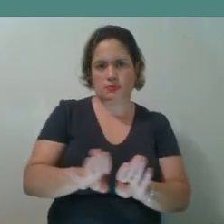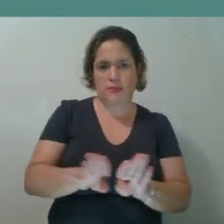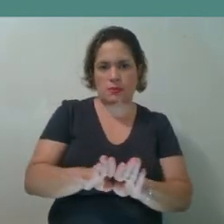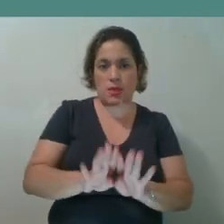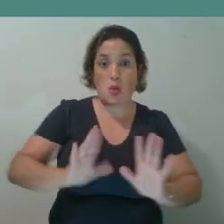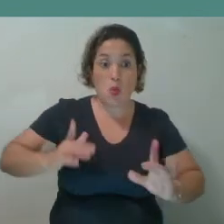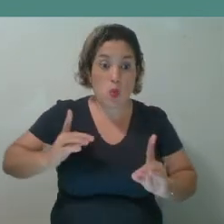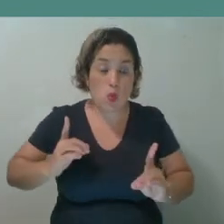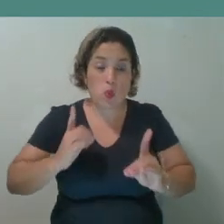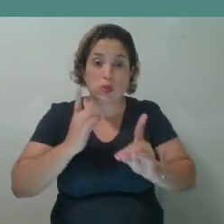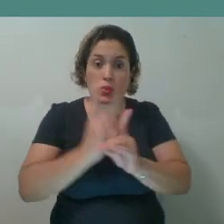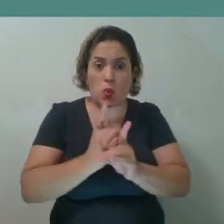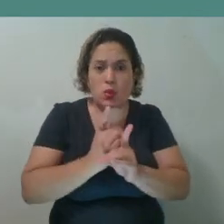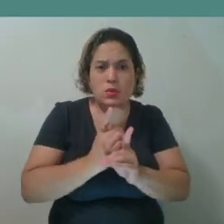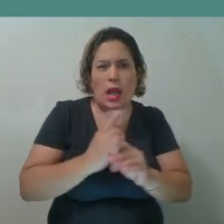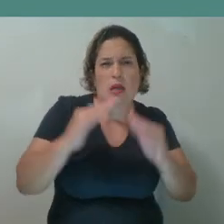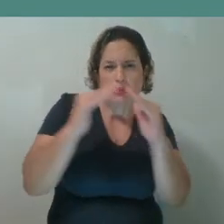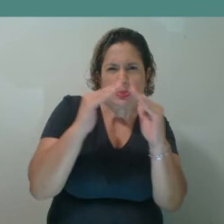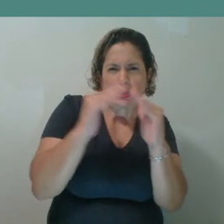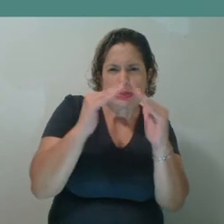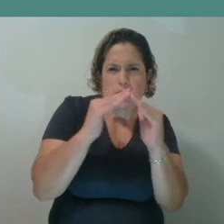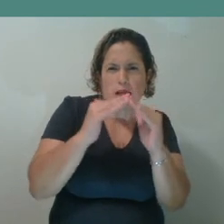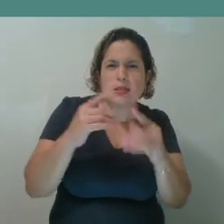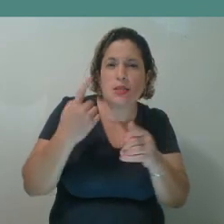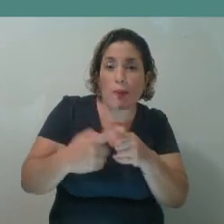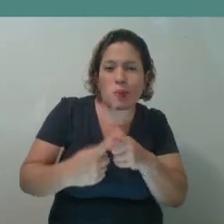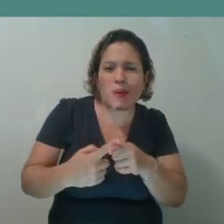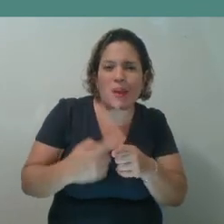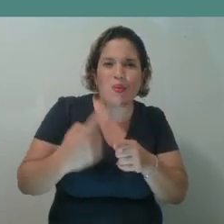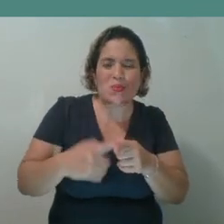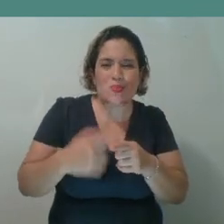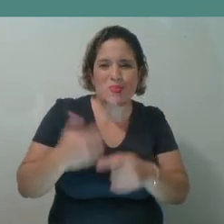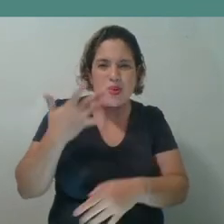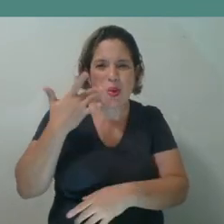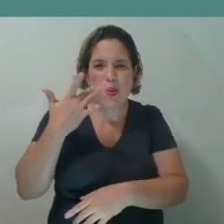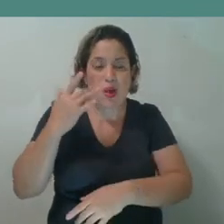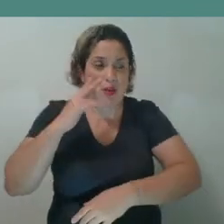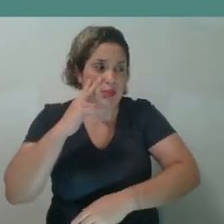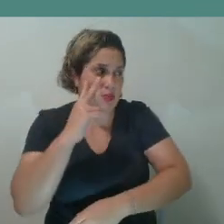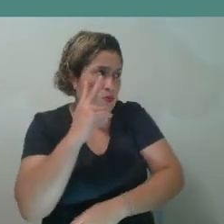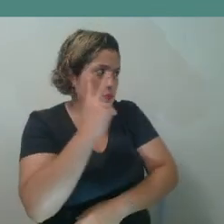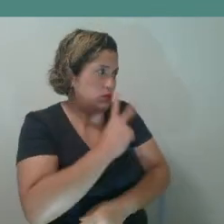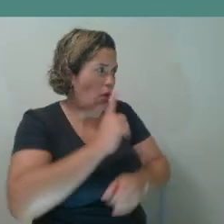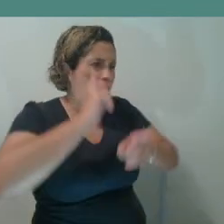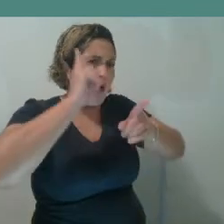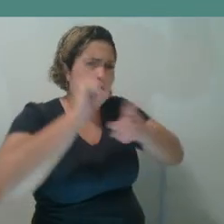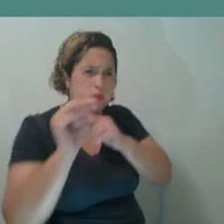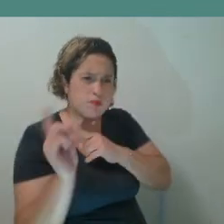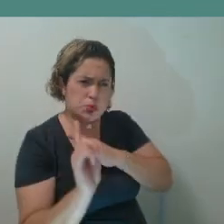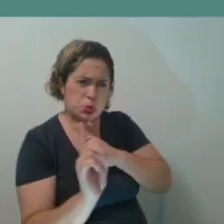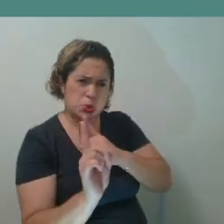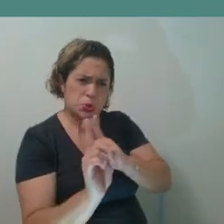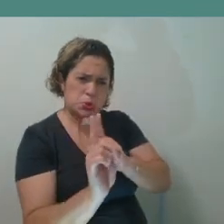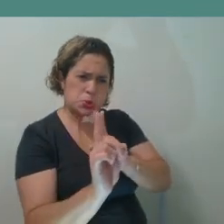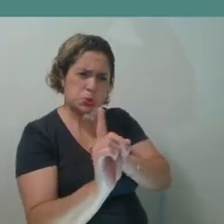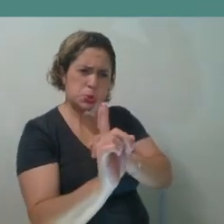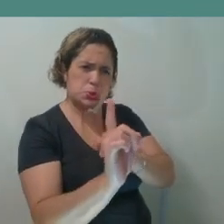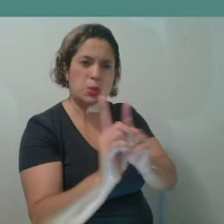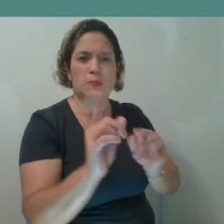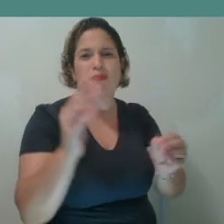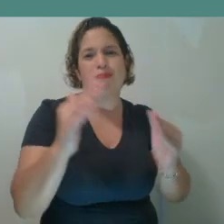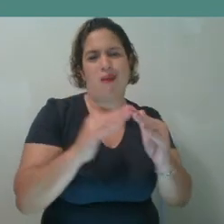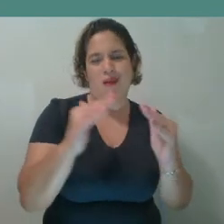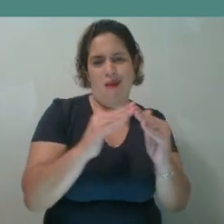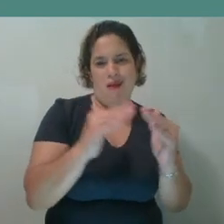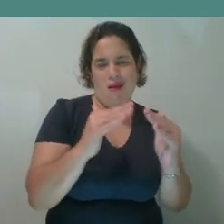Quando encontrados em quintais e varandas, era provavelmente porque o gato estava fugindo em direção à sua casa ou foi emboscado por coiotes em